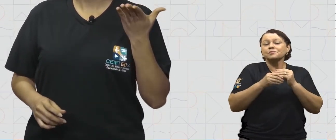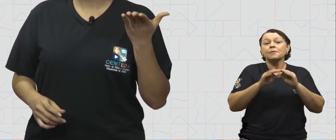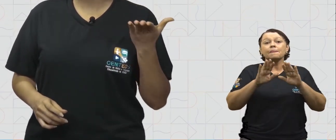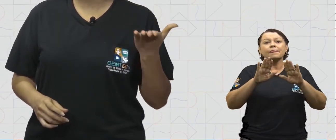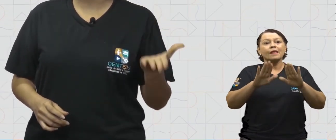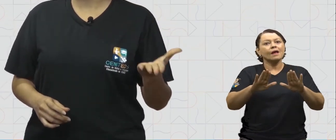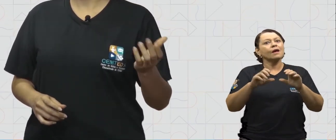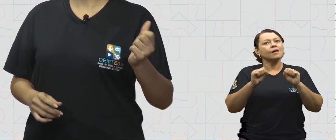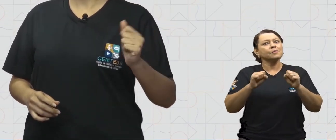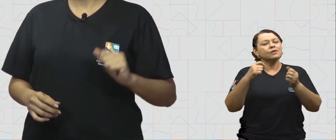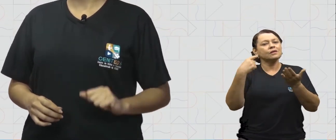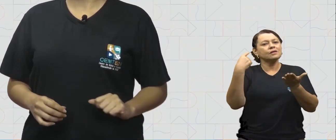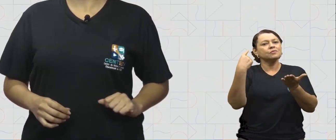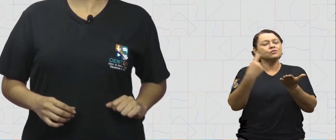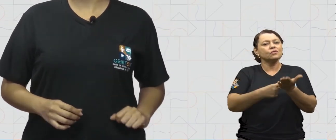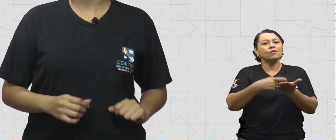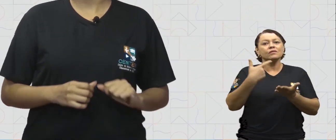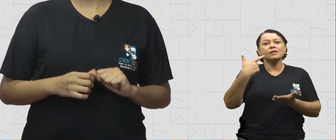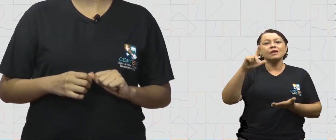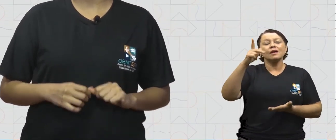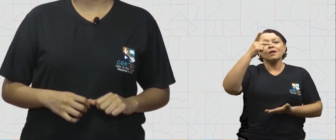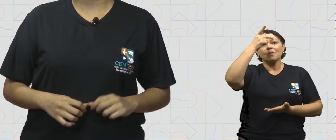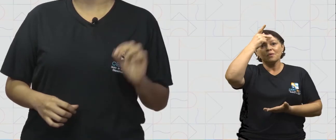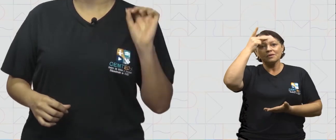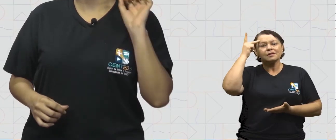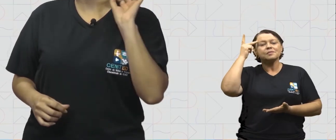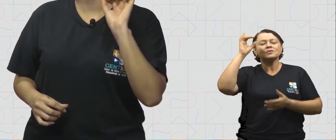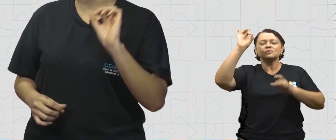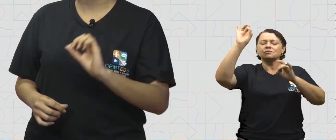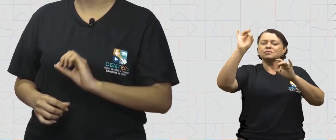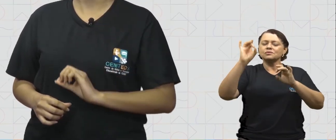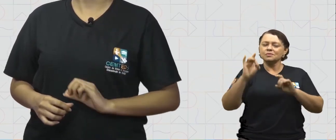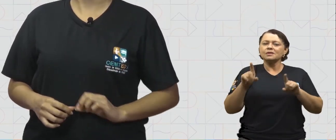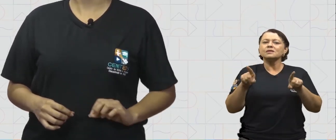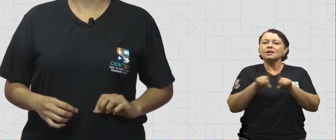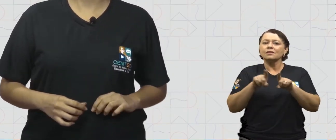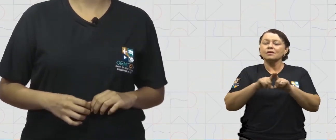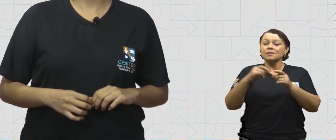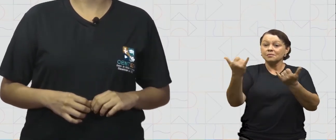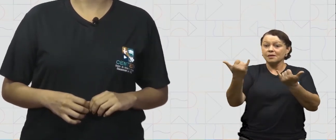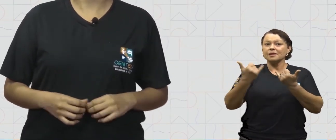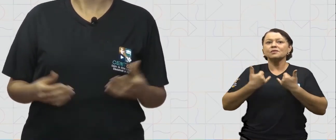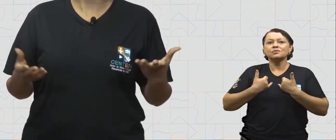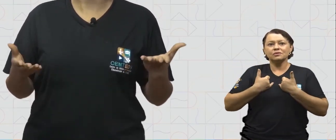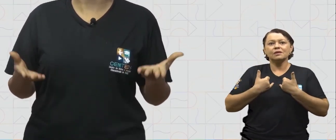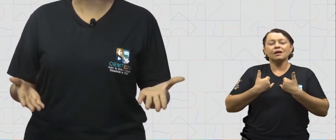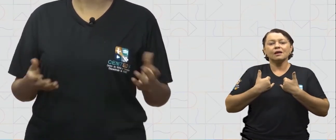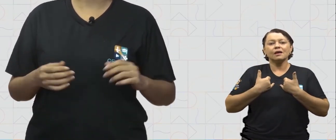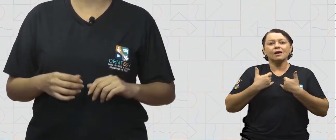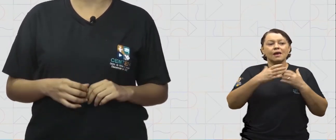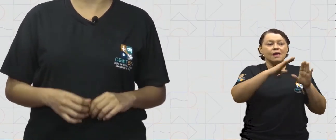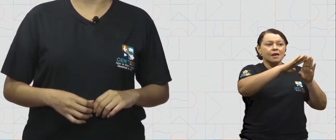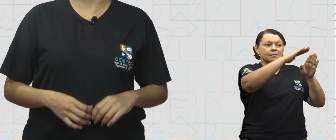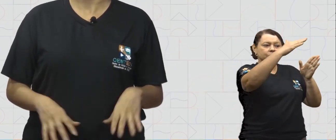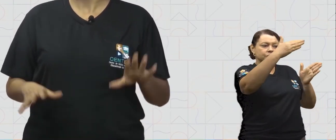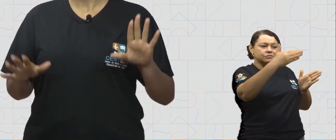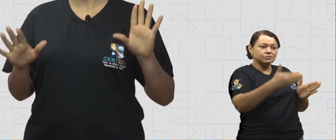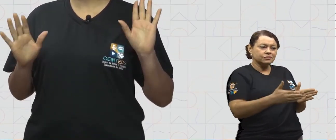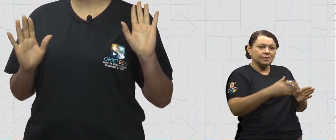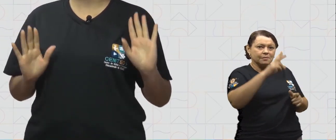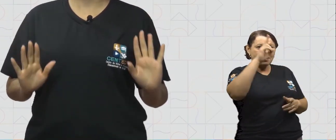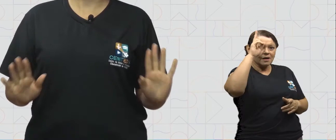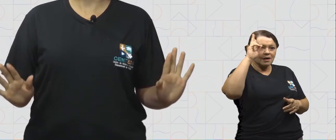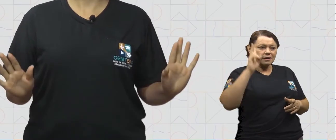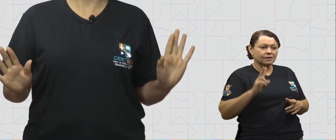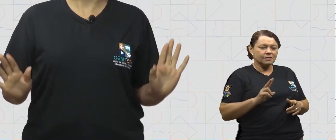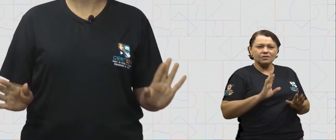Podemos chamar uma outra convidada super especial para nos dar as informações que faltam, a máquina de histórias.